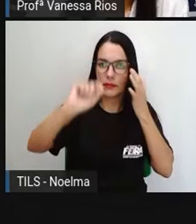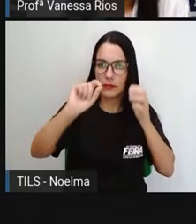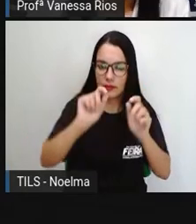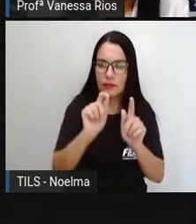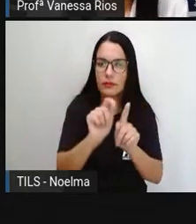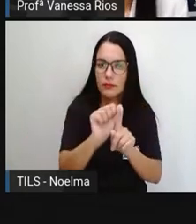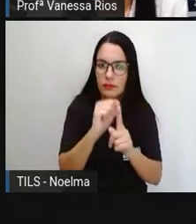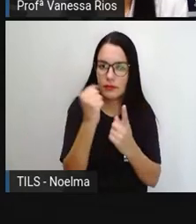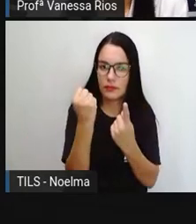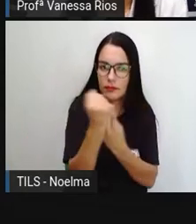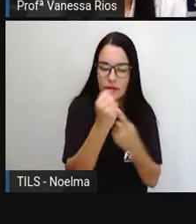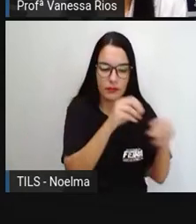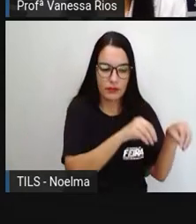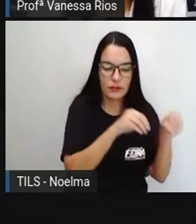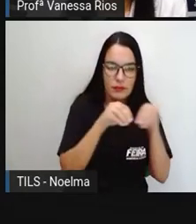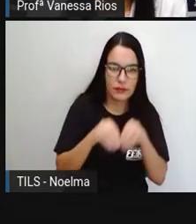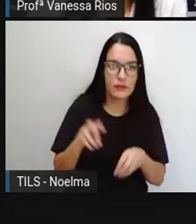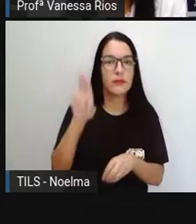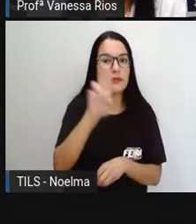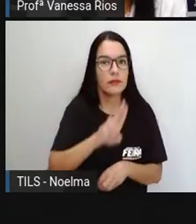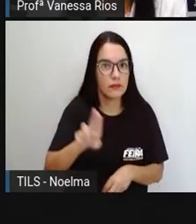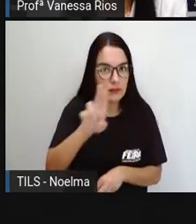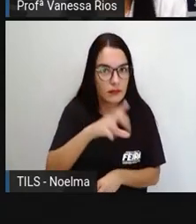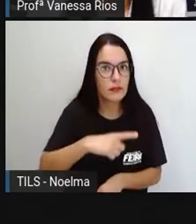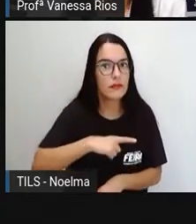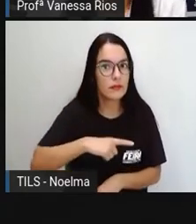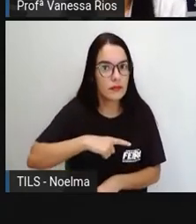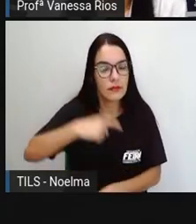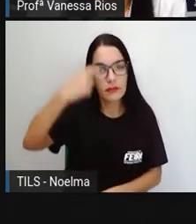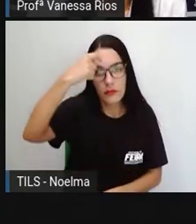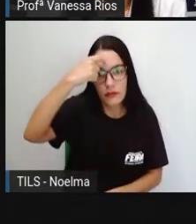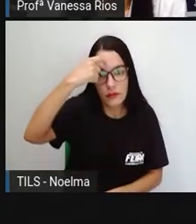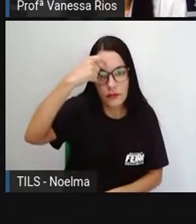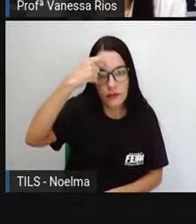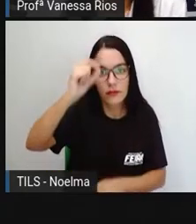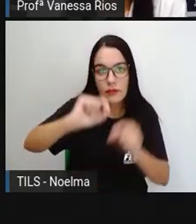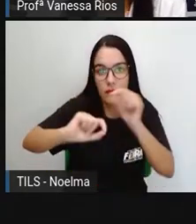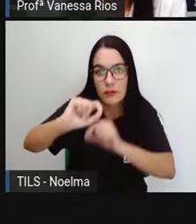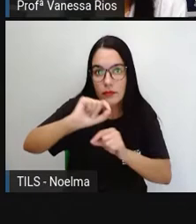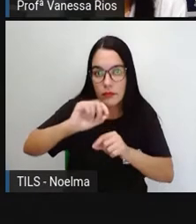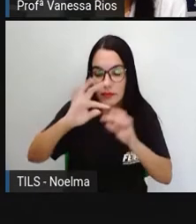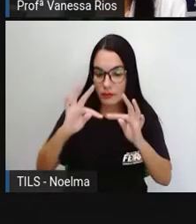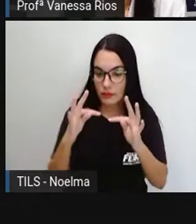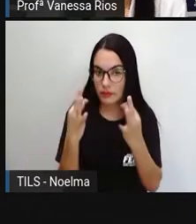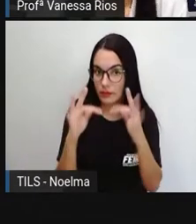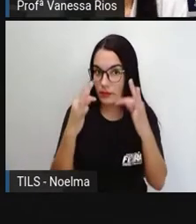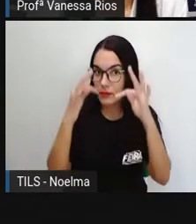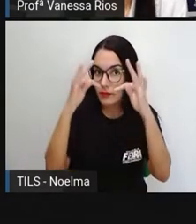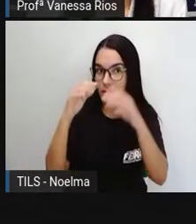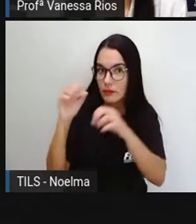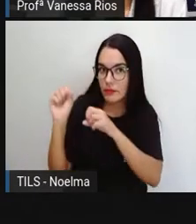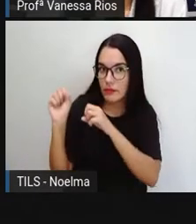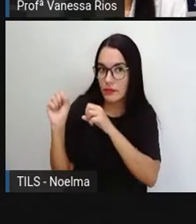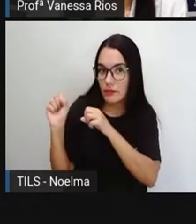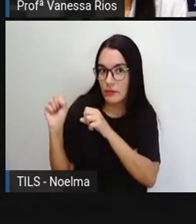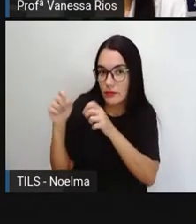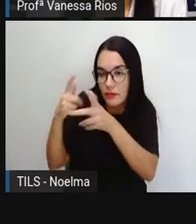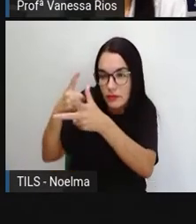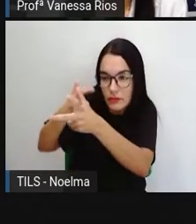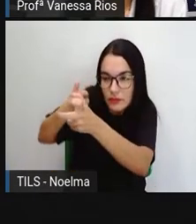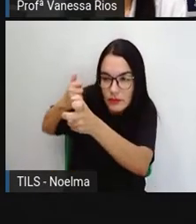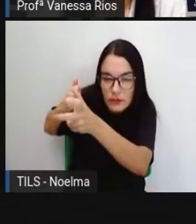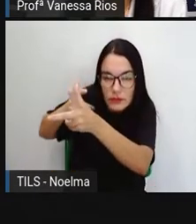sociedades nômades utilizavam de racionalidade para desenvolver técnicas de caça e coleta, desenvolver